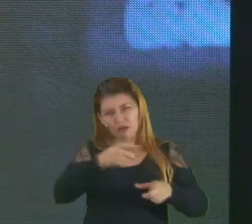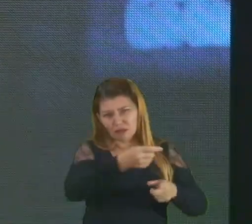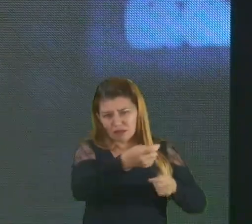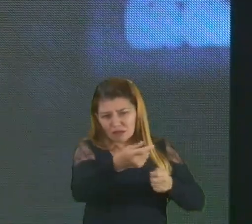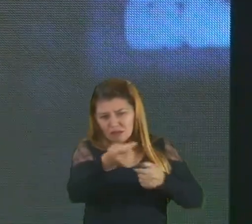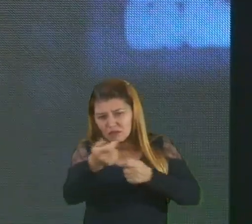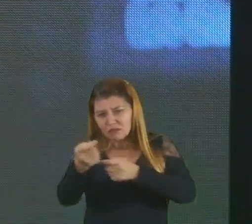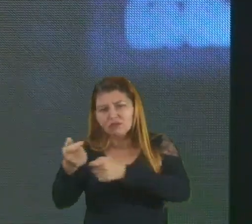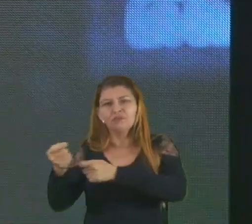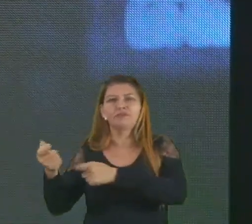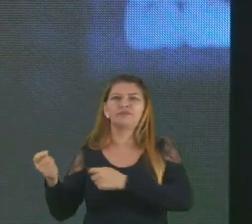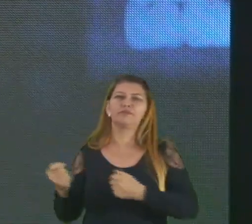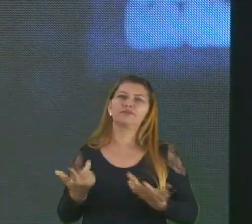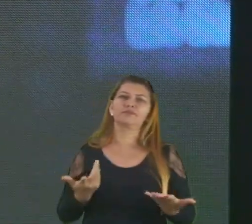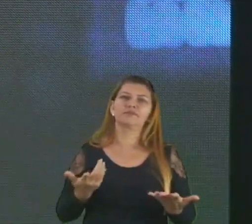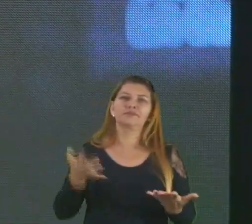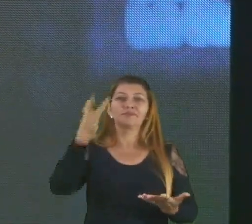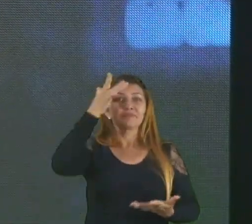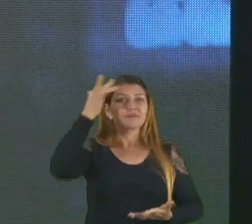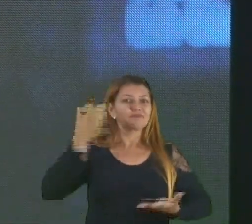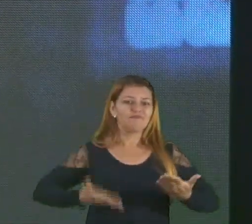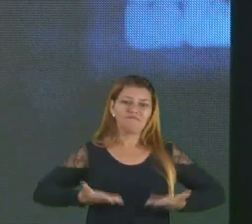os escolhidos.